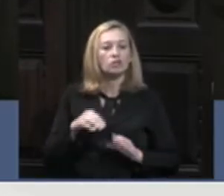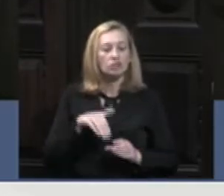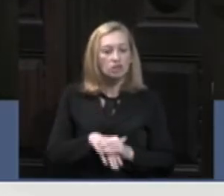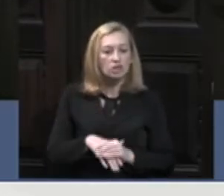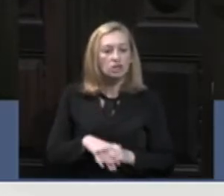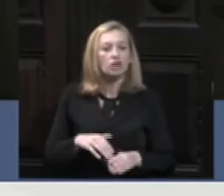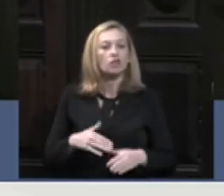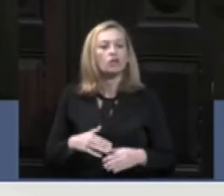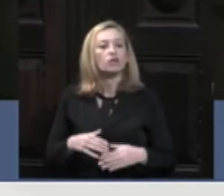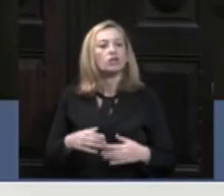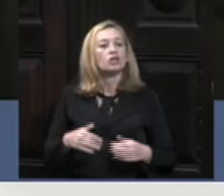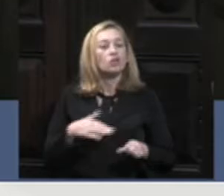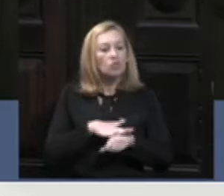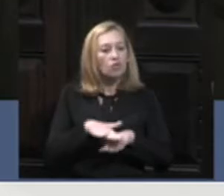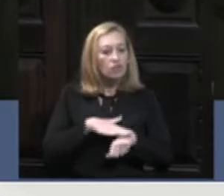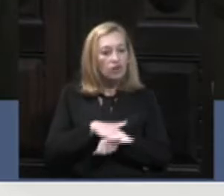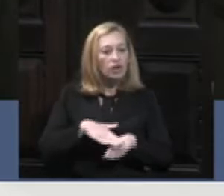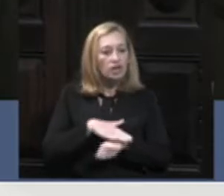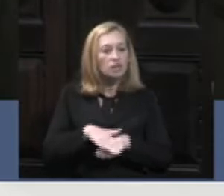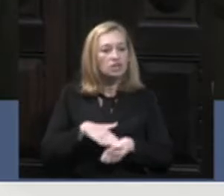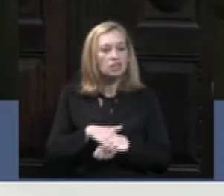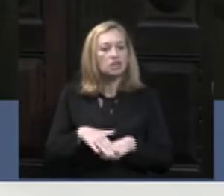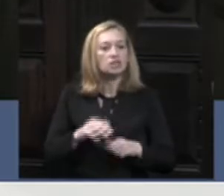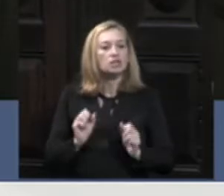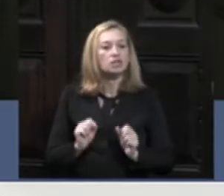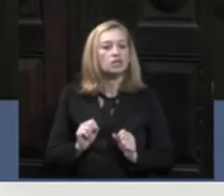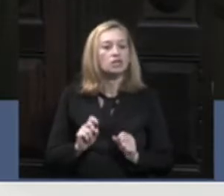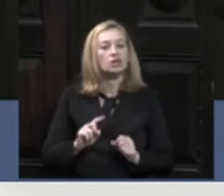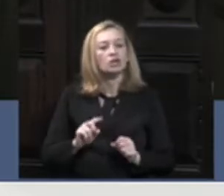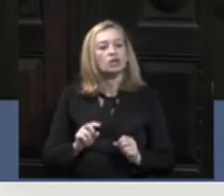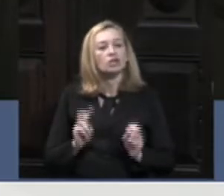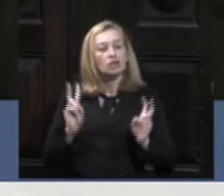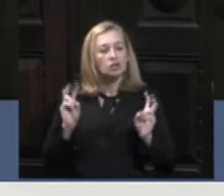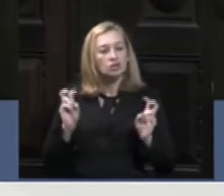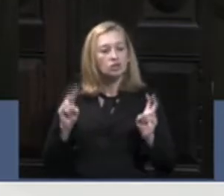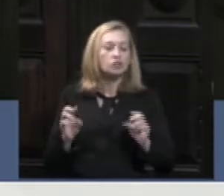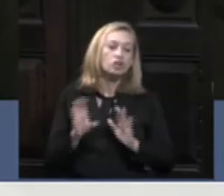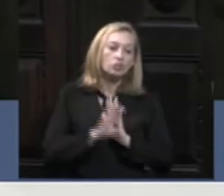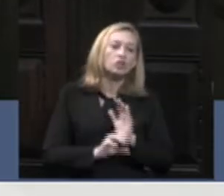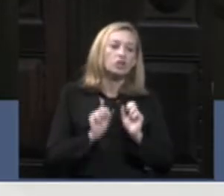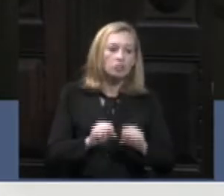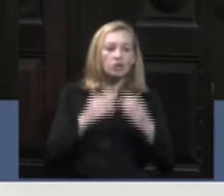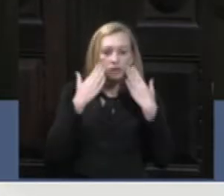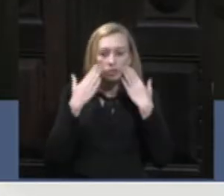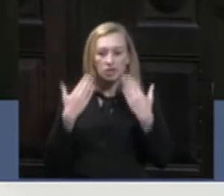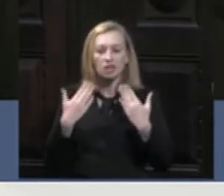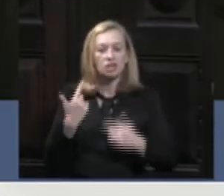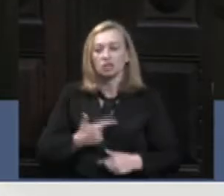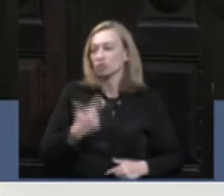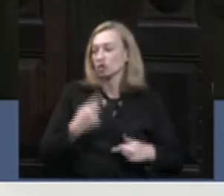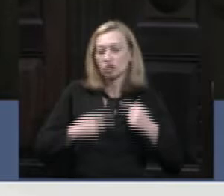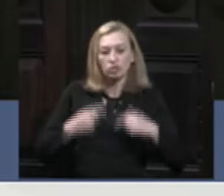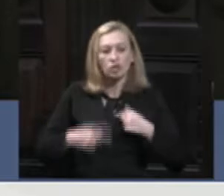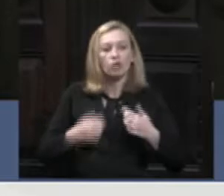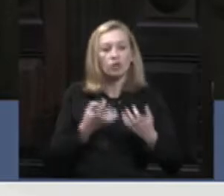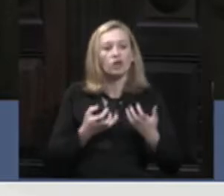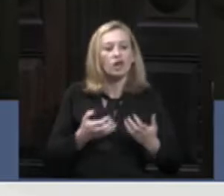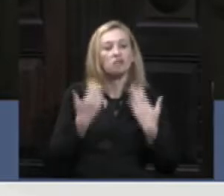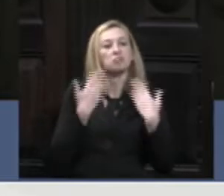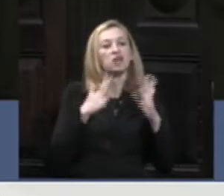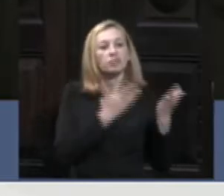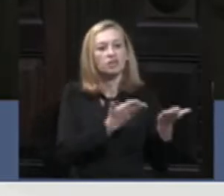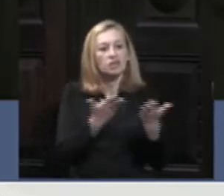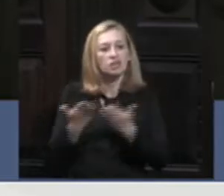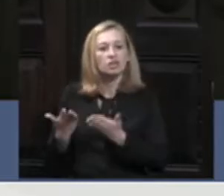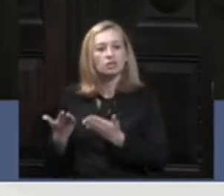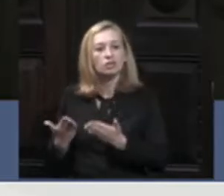pública e converse sobre a possibilidade de emendas que podem ser apresentadas em segunda discussão. Então, quero saudar os que vêm lutando há